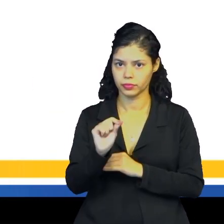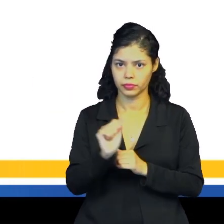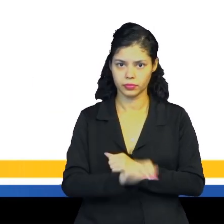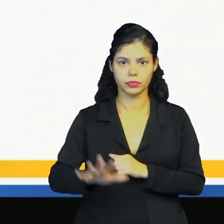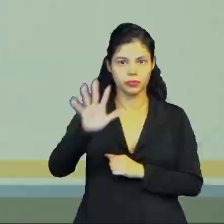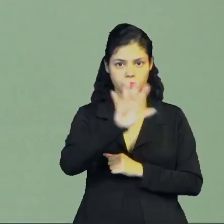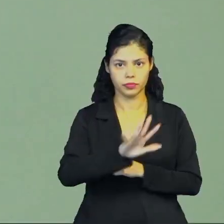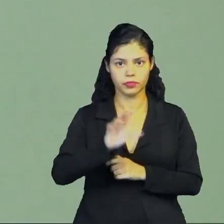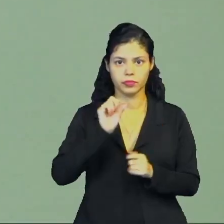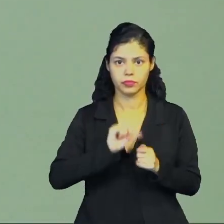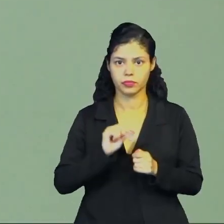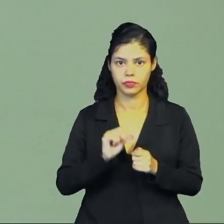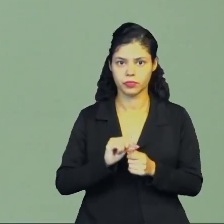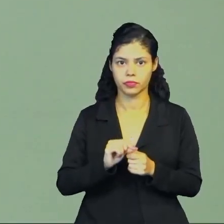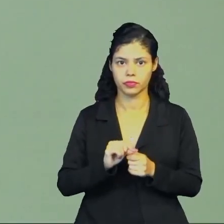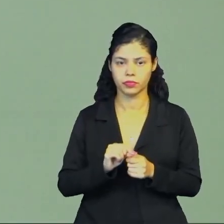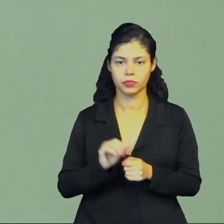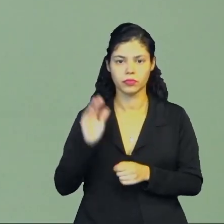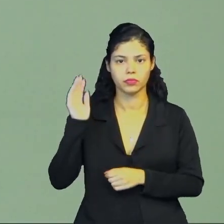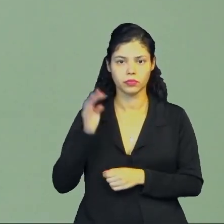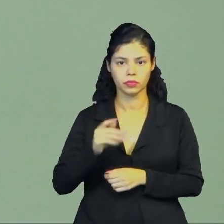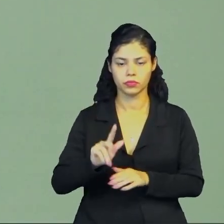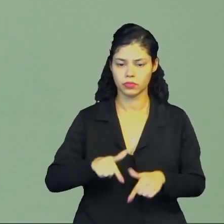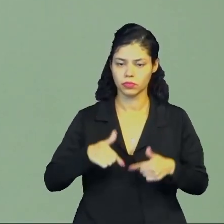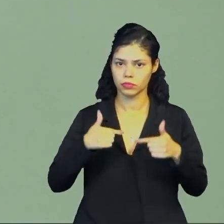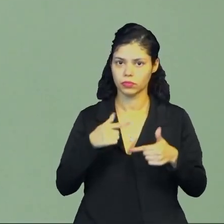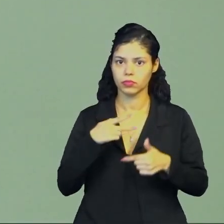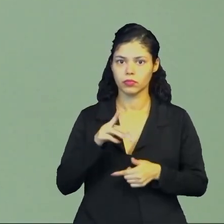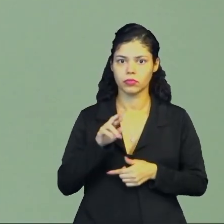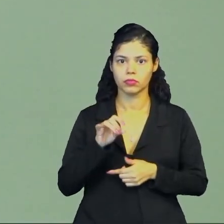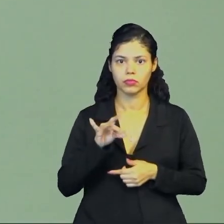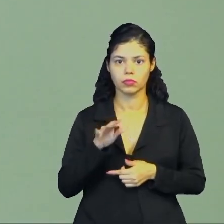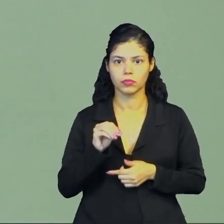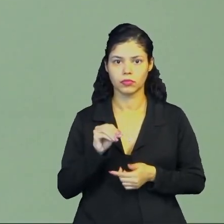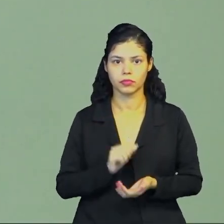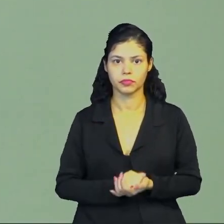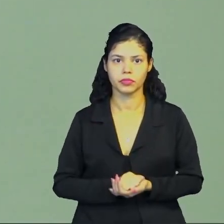E geralmente ele é feito como um voto de protesto, né, esse voto nulo.